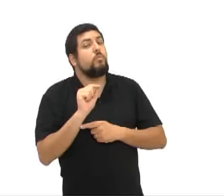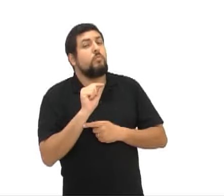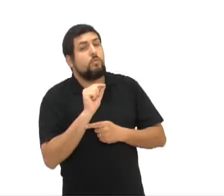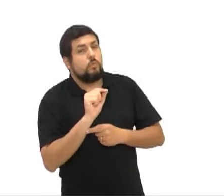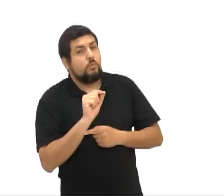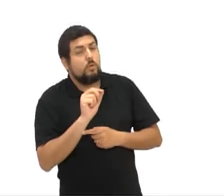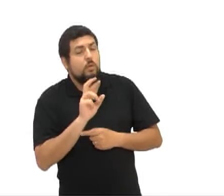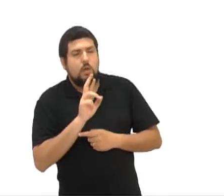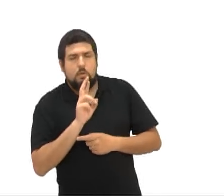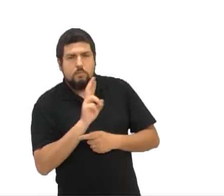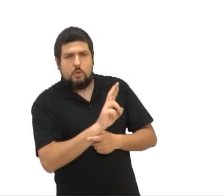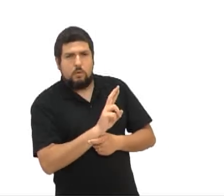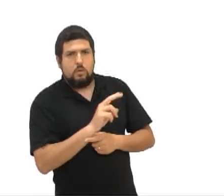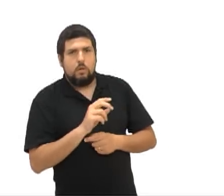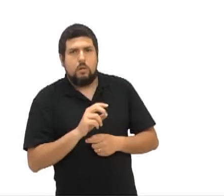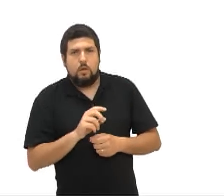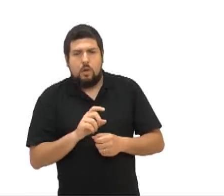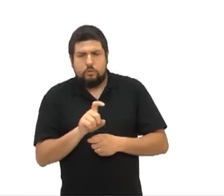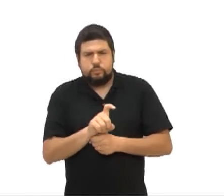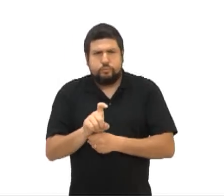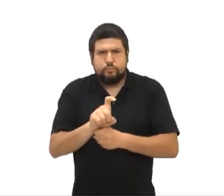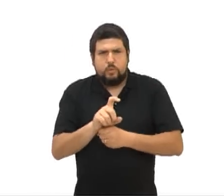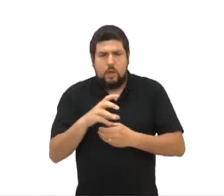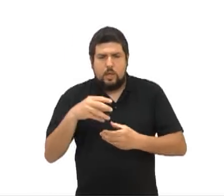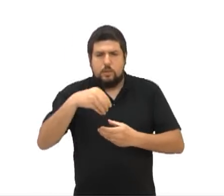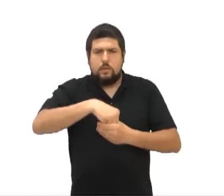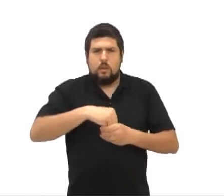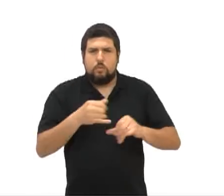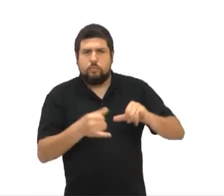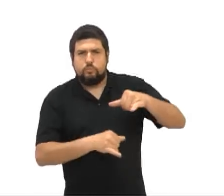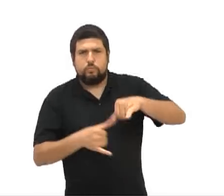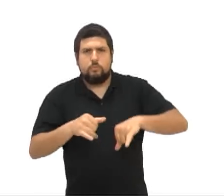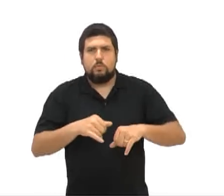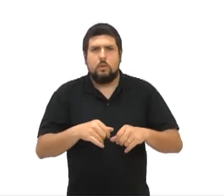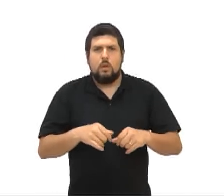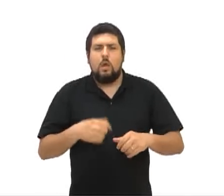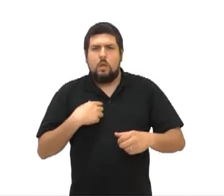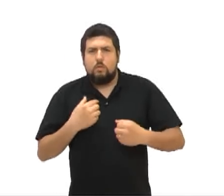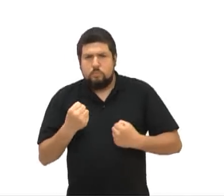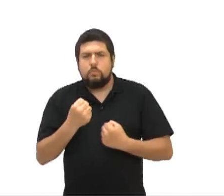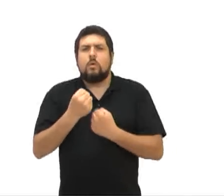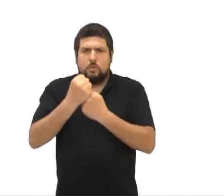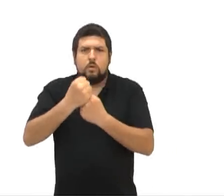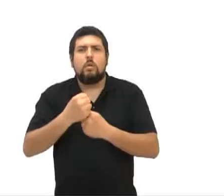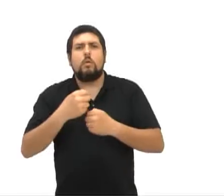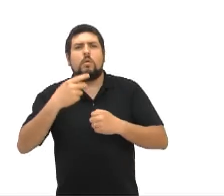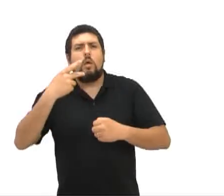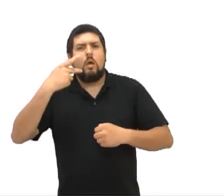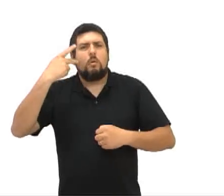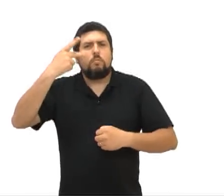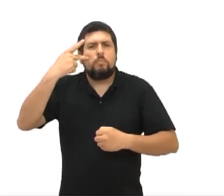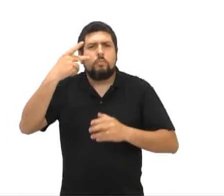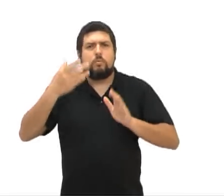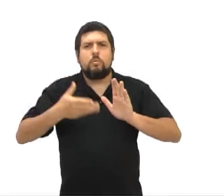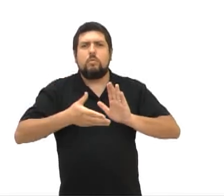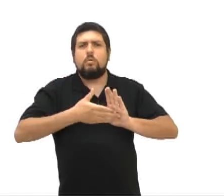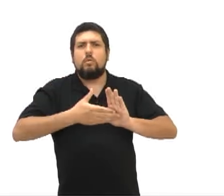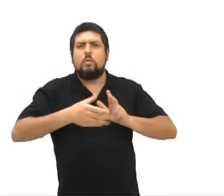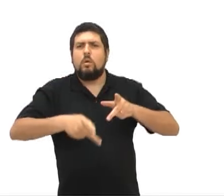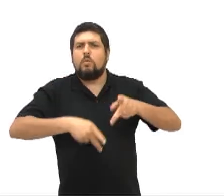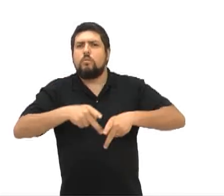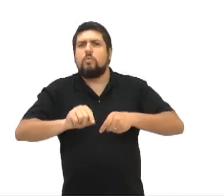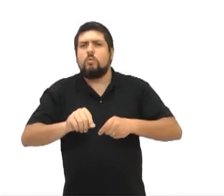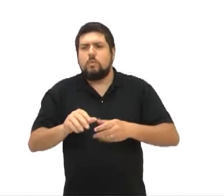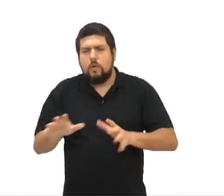agrotóxico presente em cada produto e defendo a criação de políticas públicas que valorizem o homem do campo